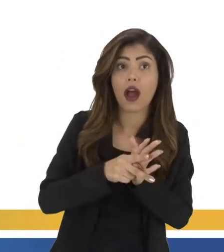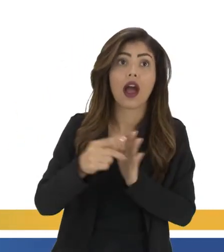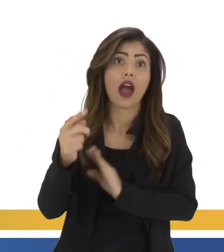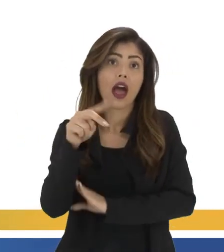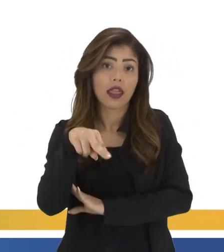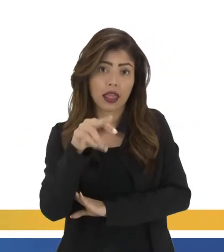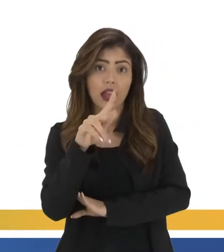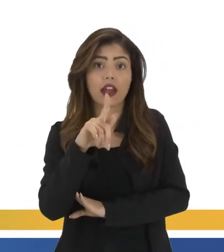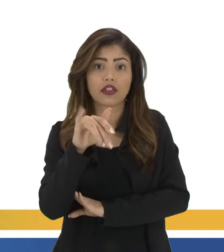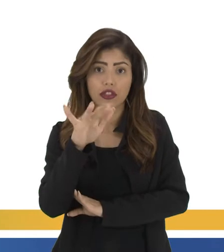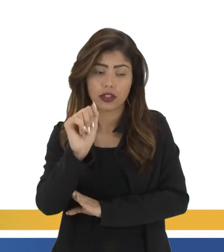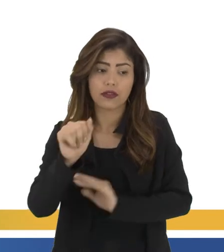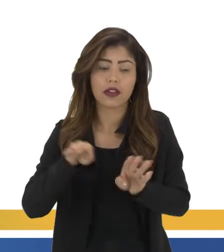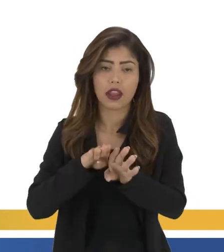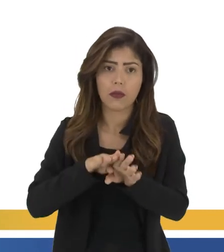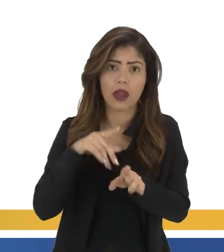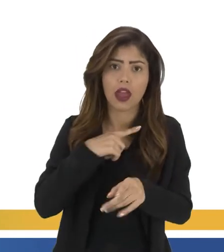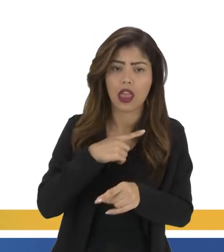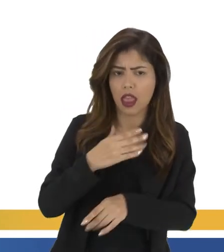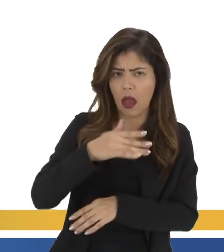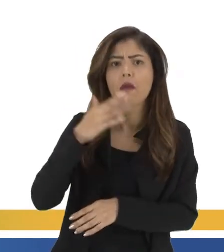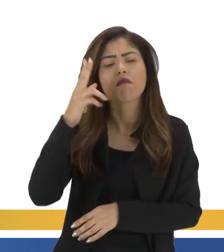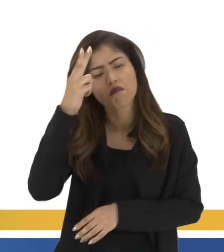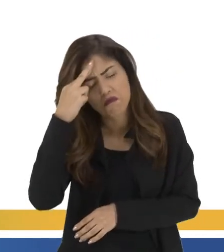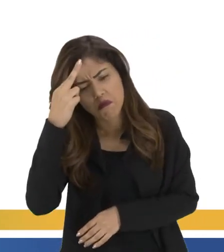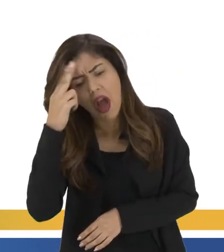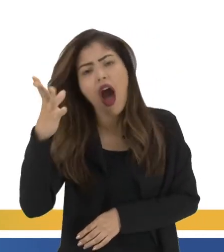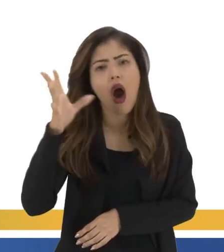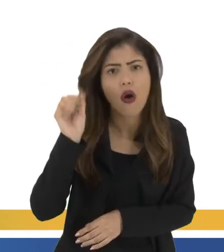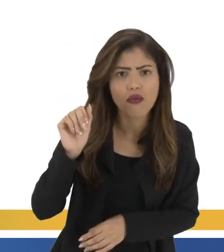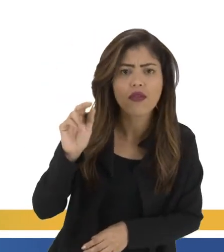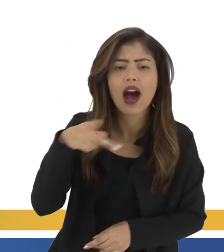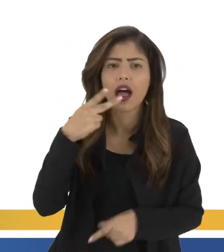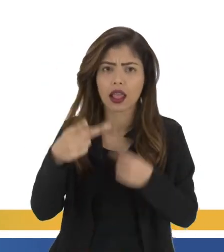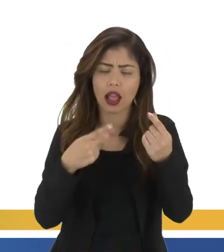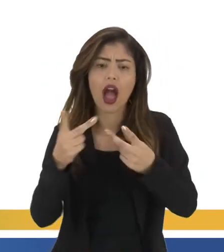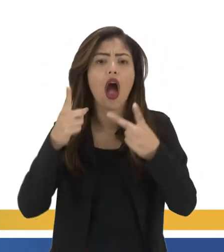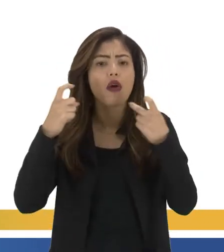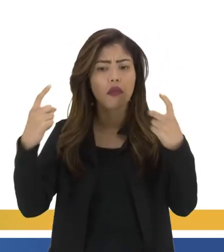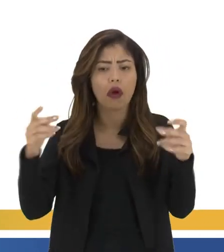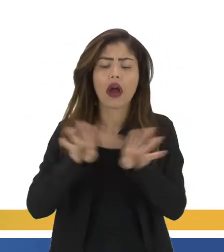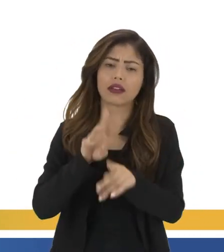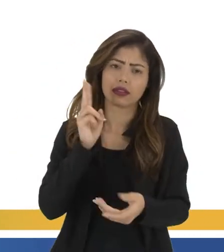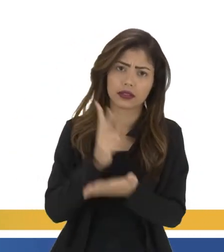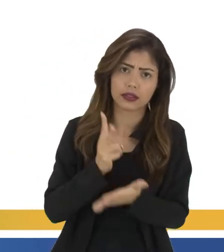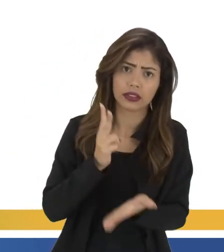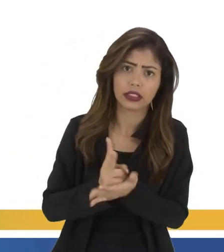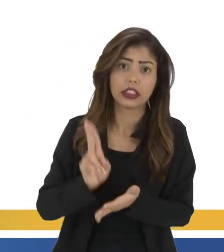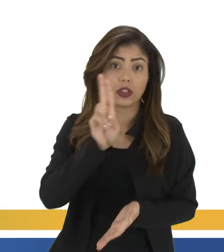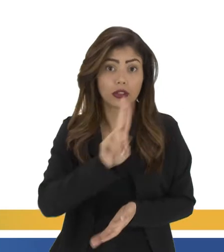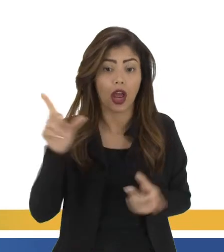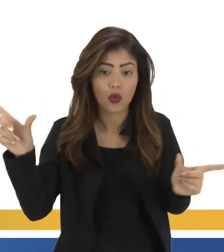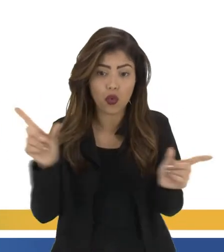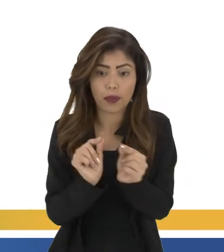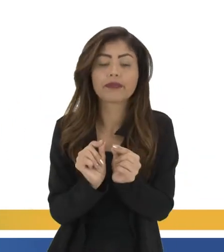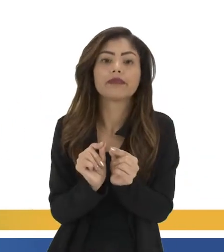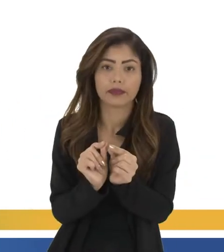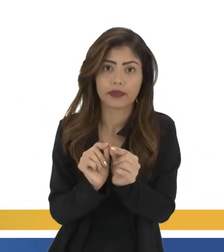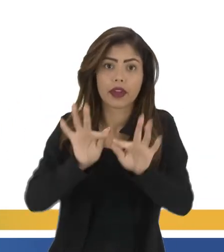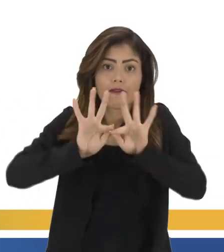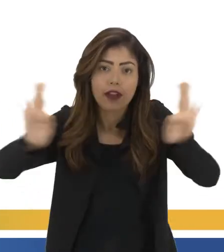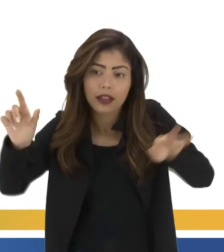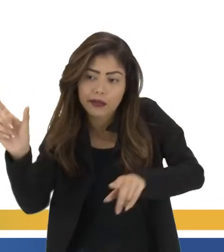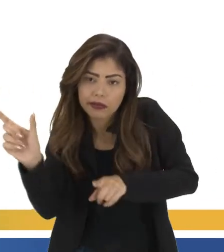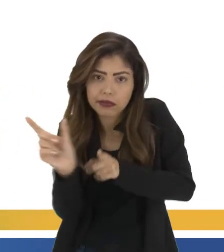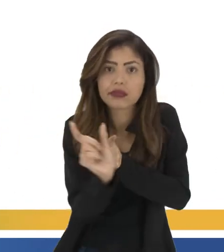inglês americano, que é o que a gente está mais acostumado a ouvir, né, por causa dos filmes, eles gostam de tudo mais curto,